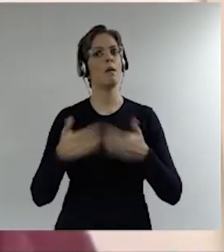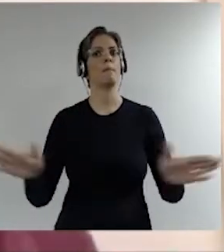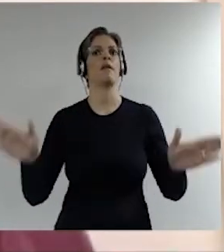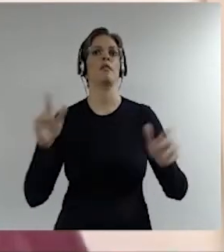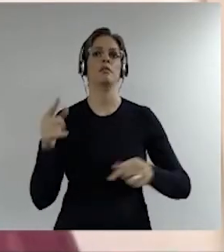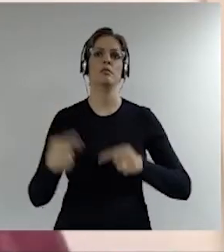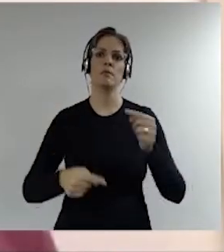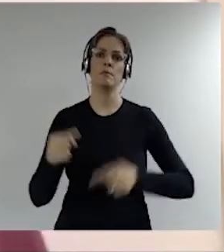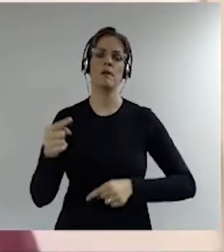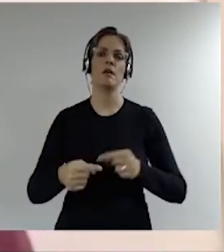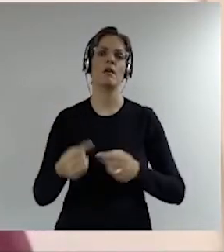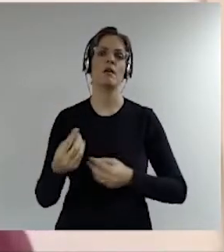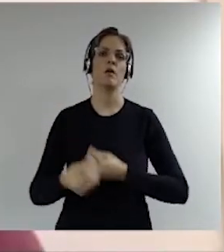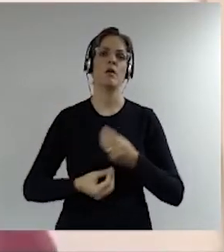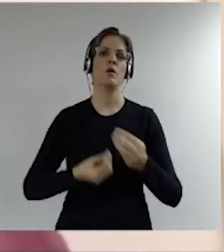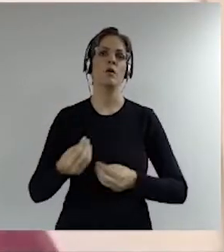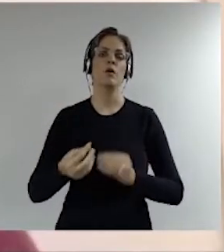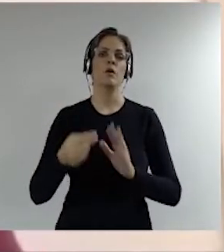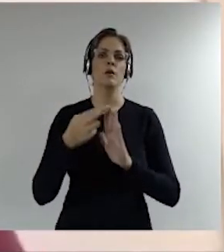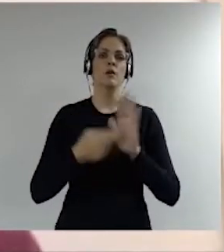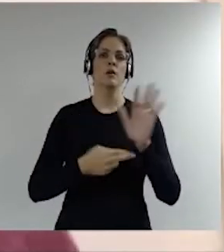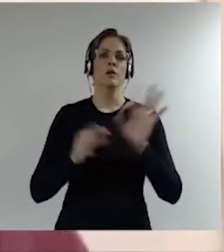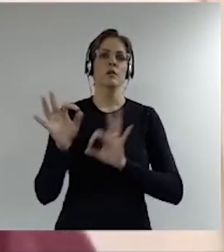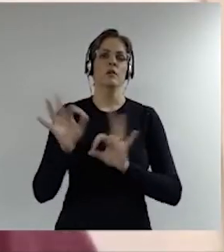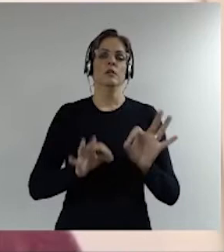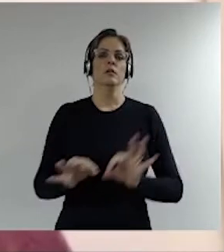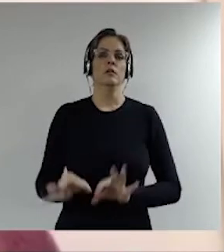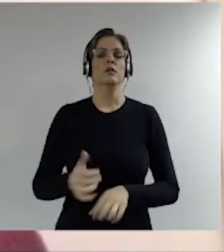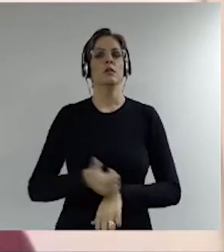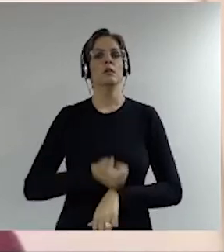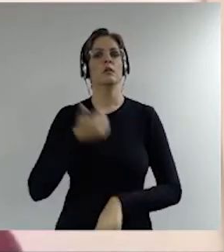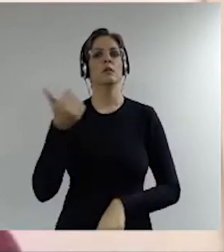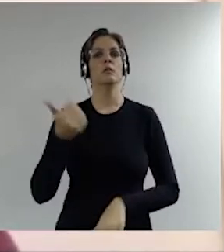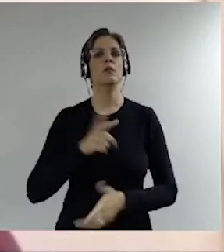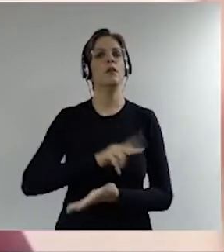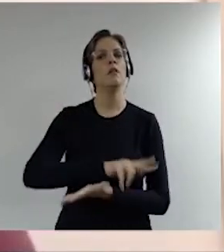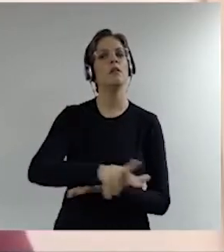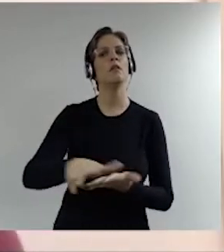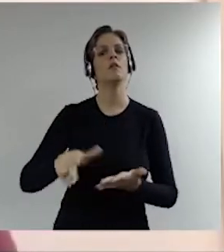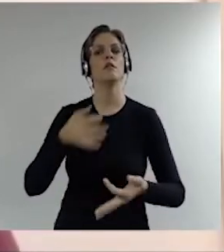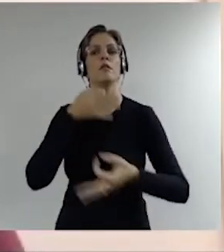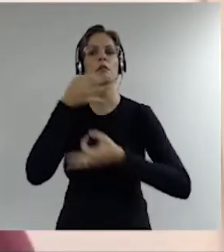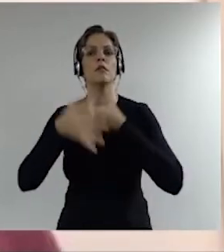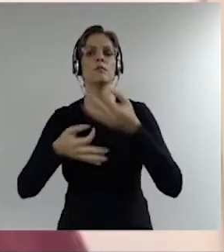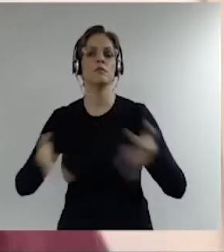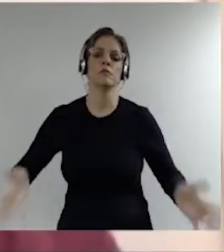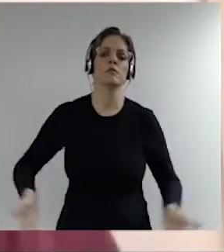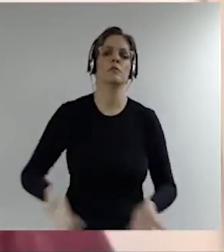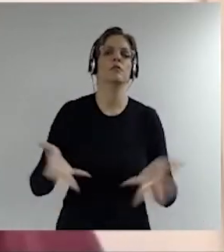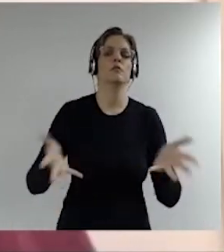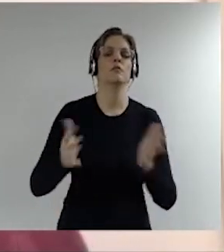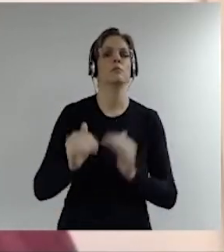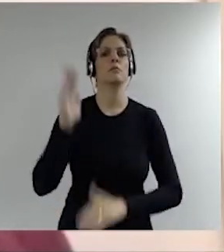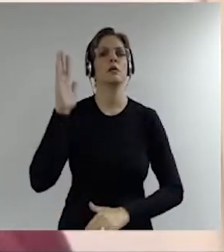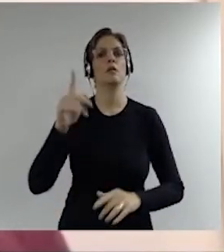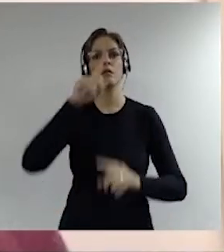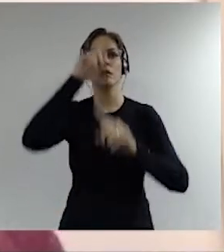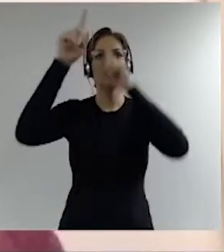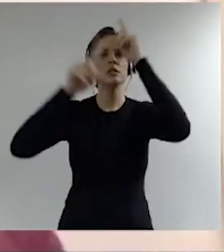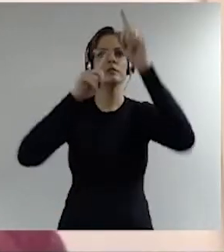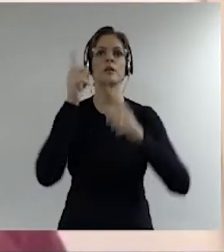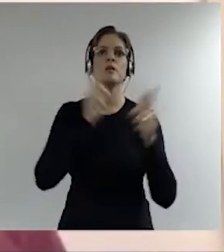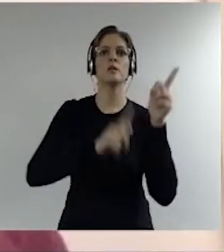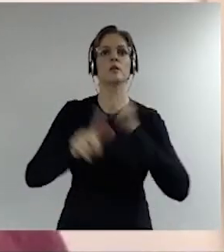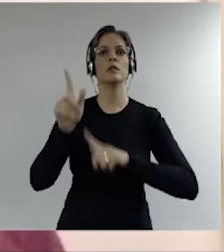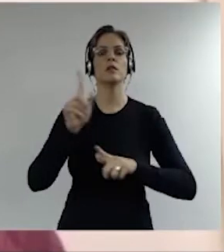debate sobre uma regulação mais aberta, mais plural, que mais incentive a criatividade e o resultado,